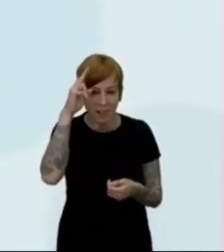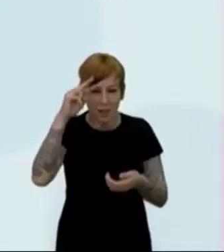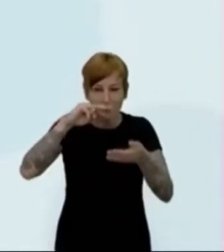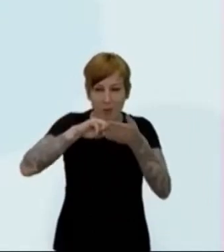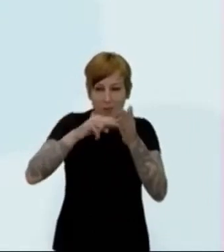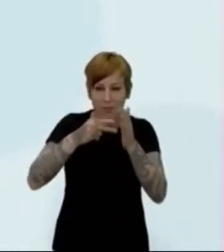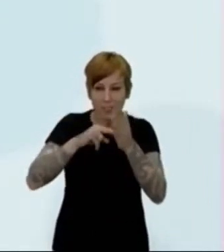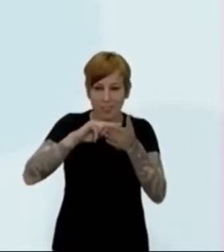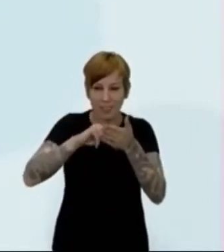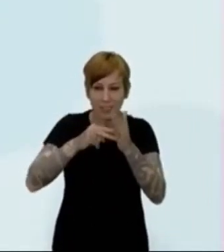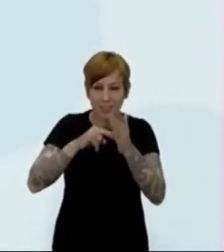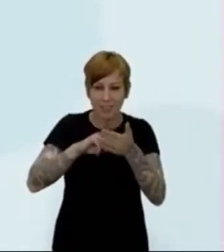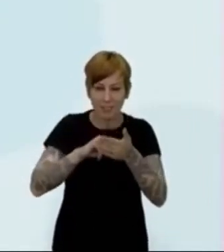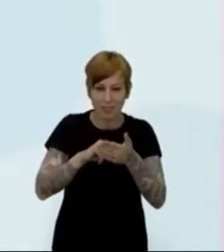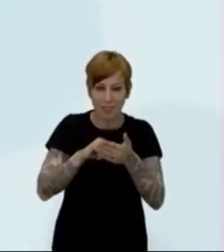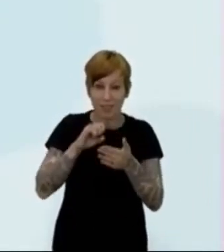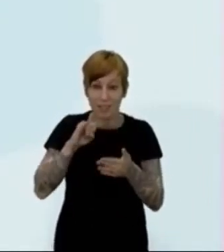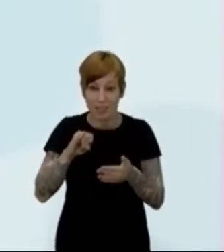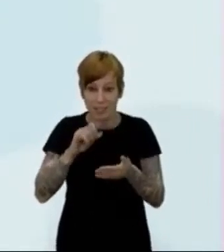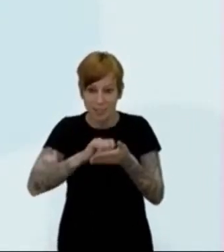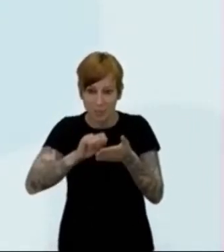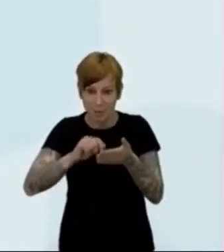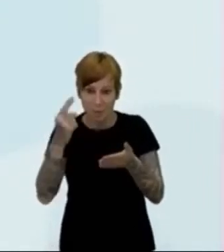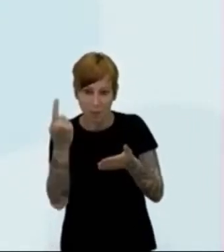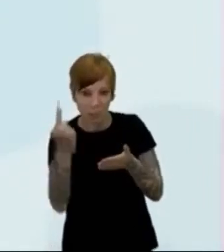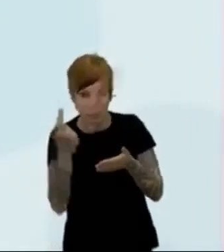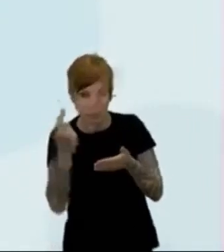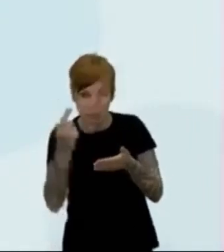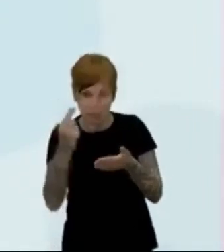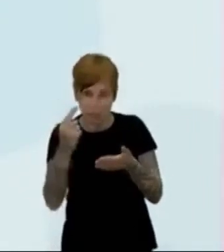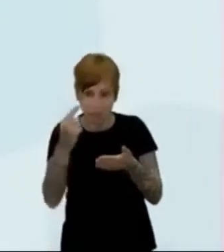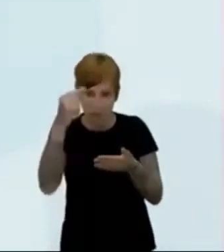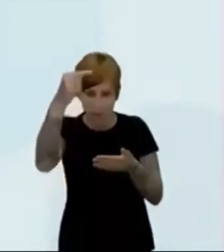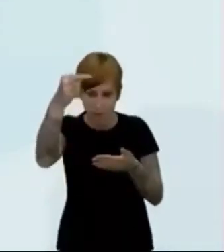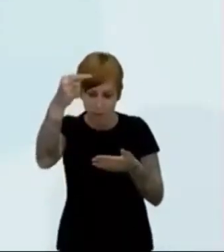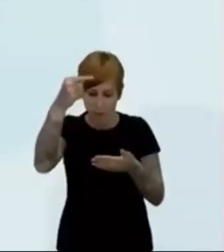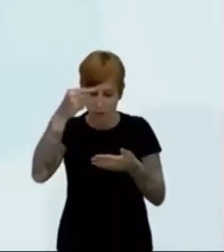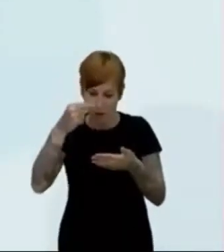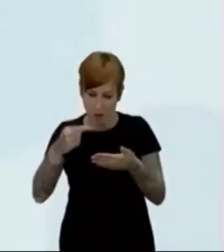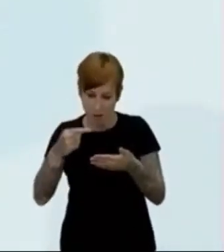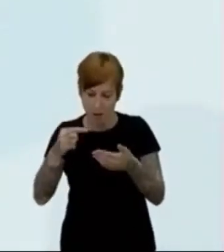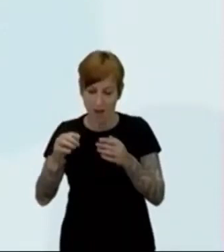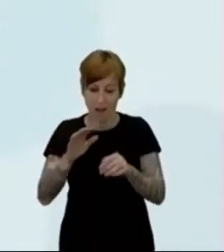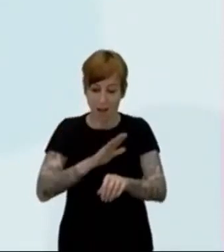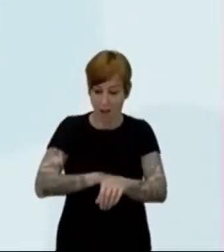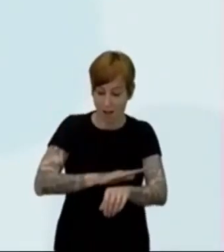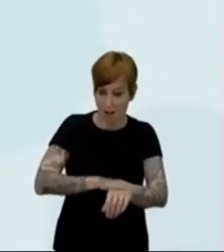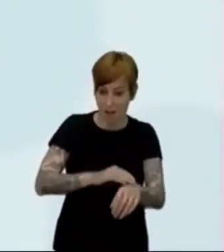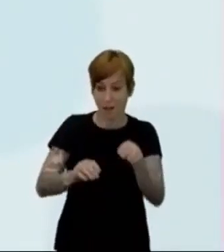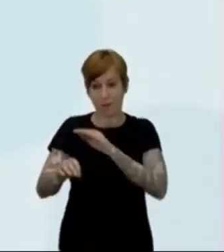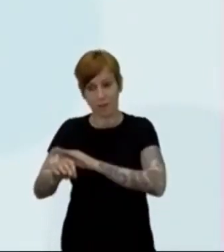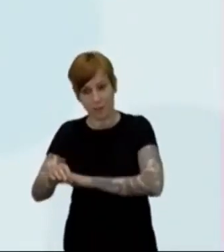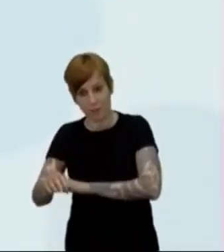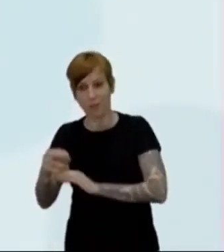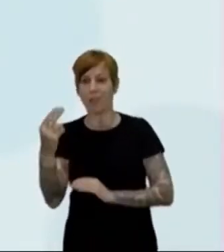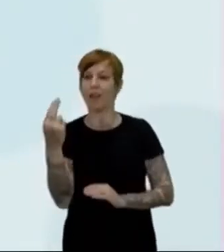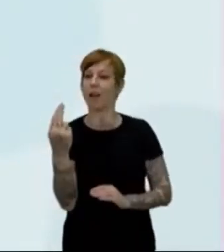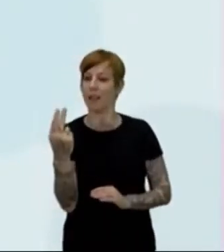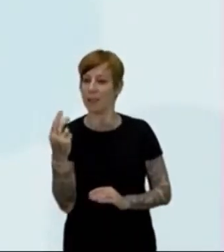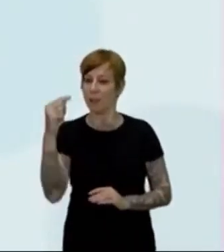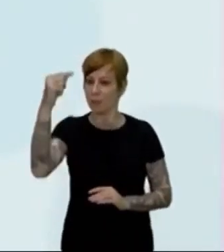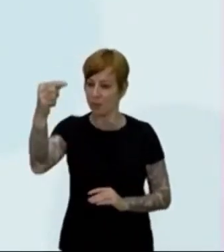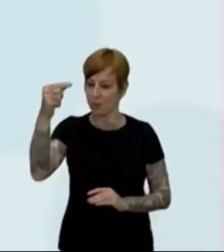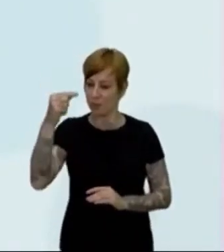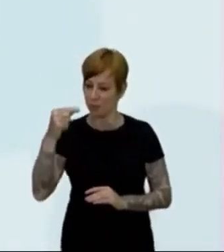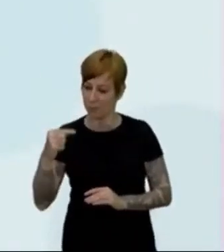estiver anotando primeiro este, depois este, ou seja, de cima para baixo, do lado esquerdo, do lado direito você também vai de cima